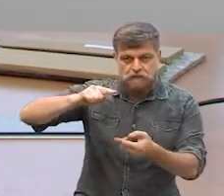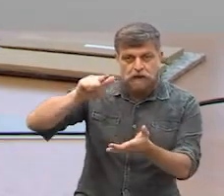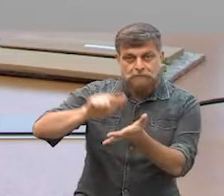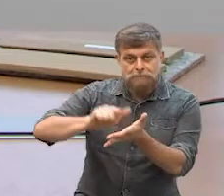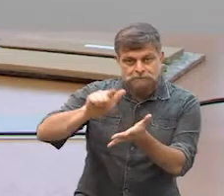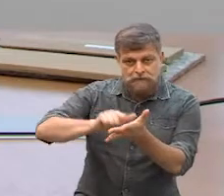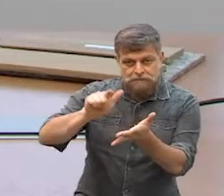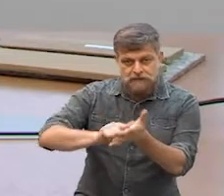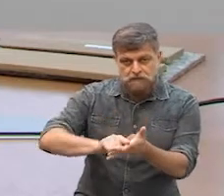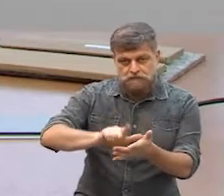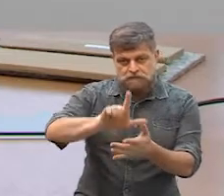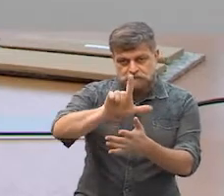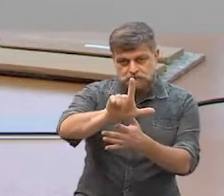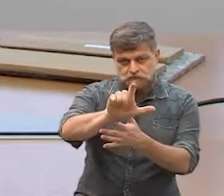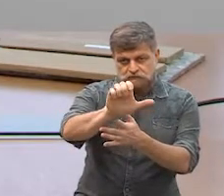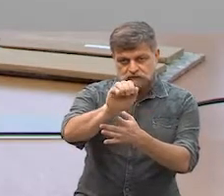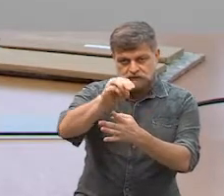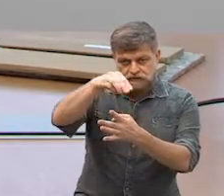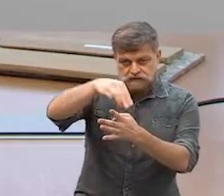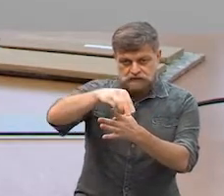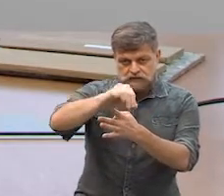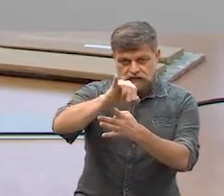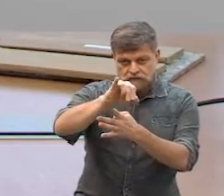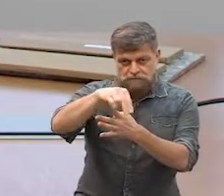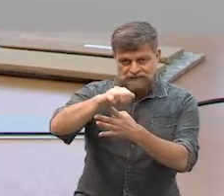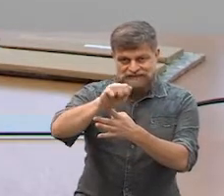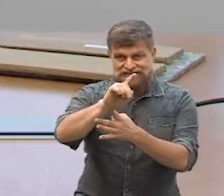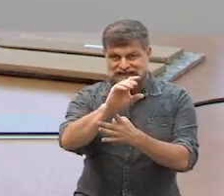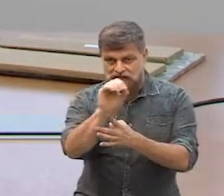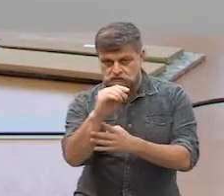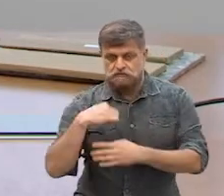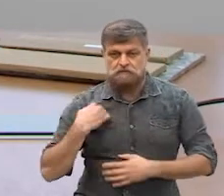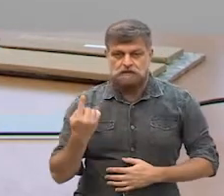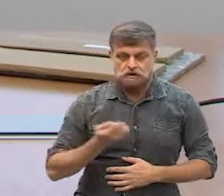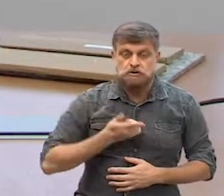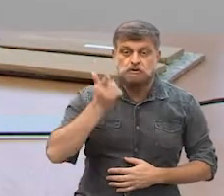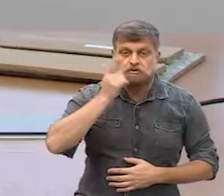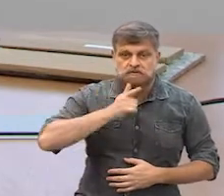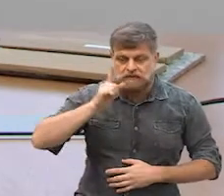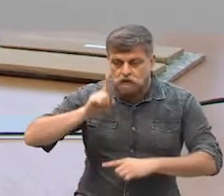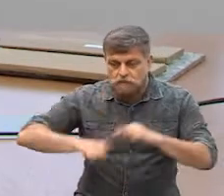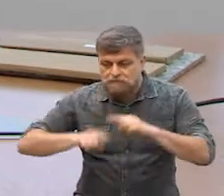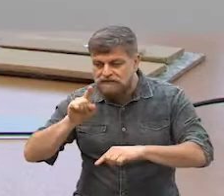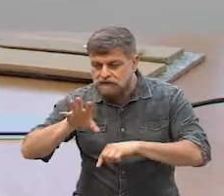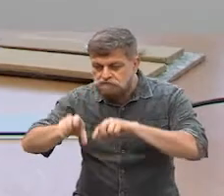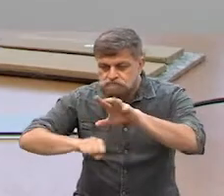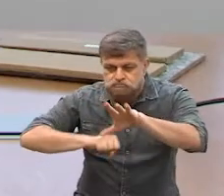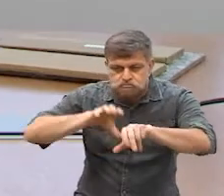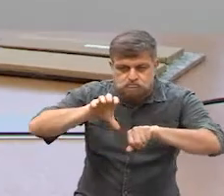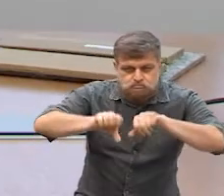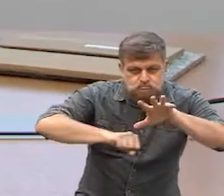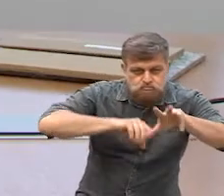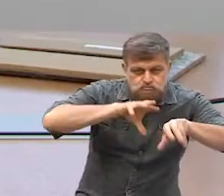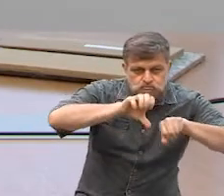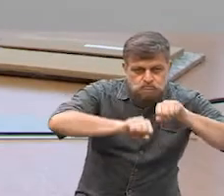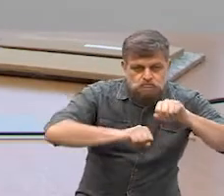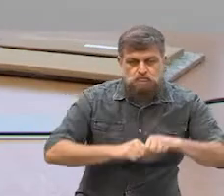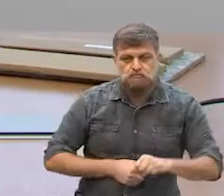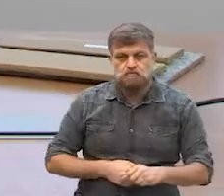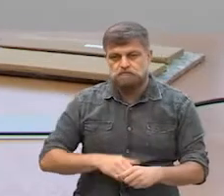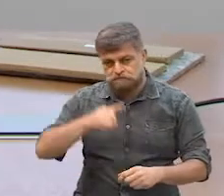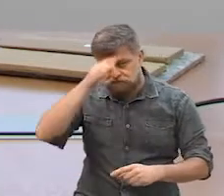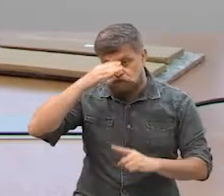laminado, né. Então, nessa fabricação de papel, a gente começou a coletar o resíduo, né, dos nossos próprios